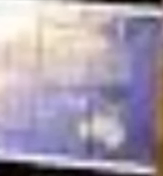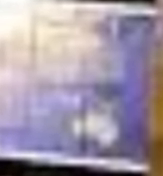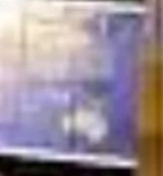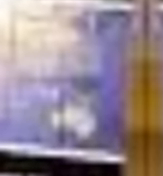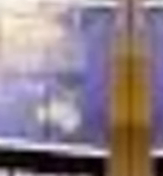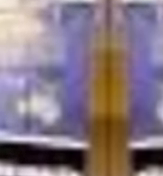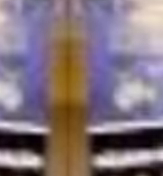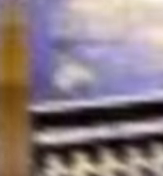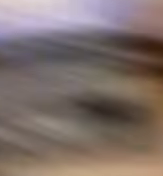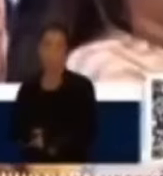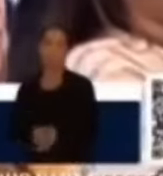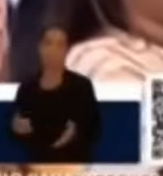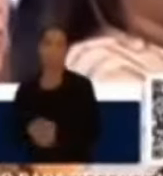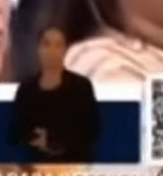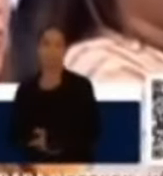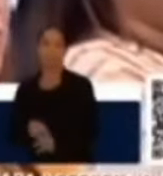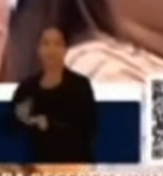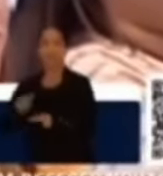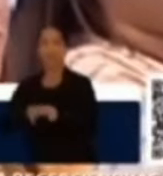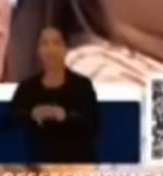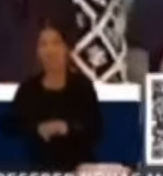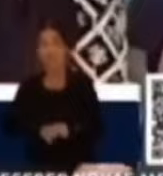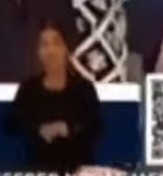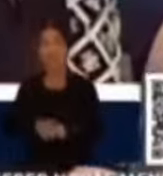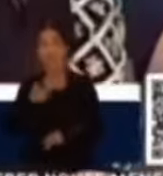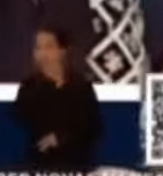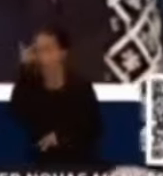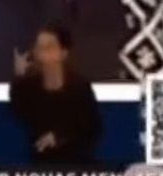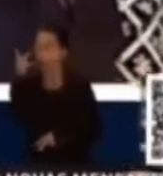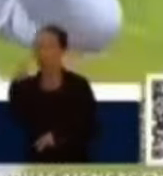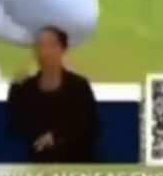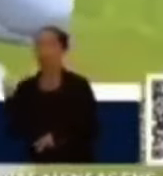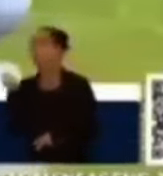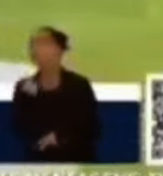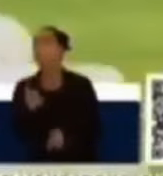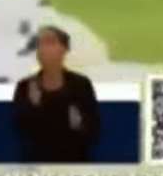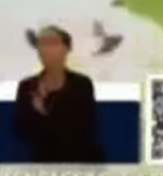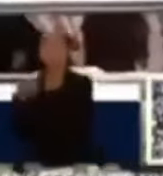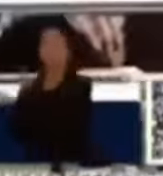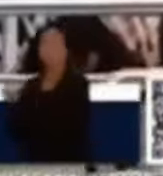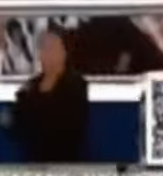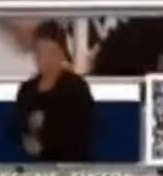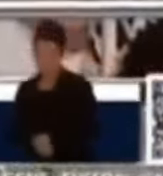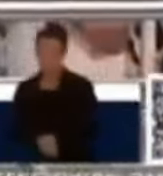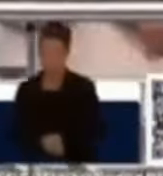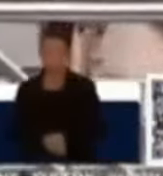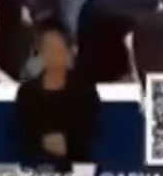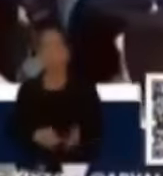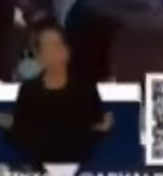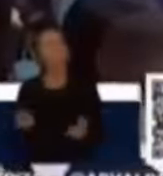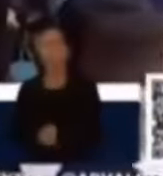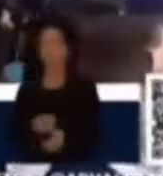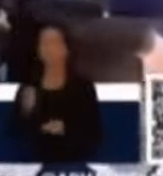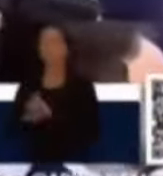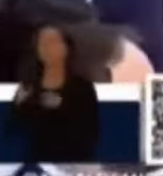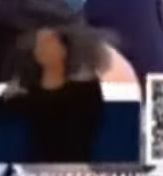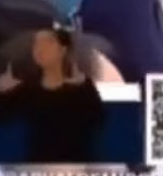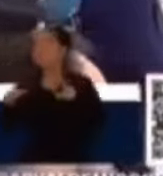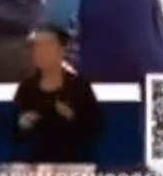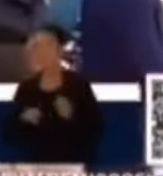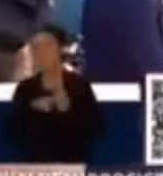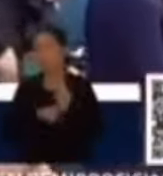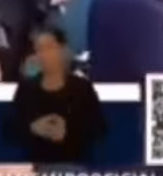sua própria igreja, que é a Igreja Unida Deus Proverá. Já saiu um outro bispo da Igreja Mundial e abriu